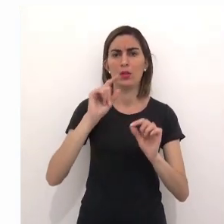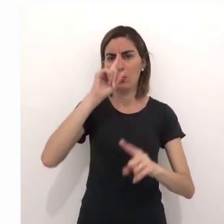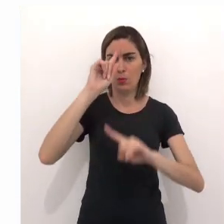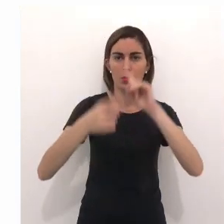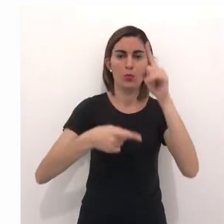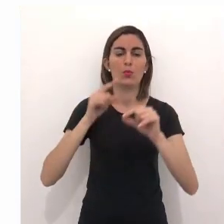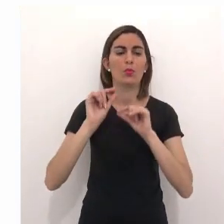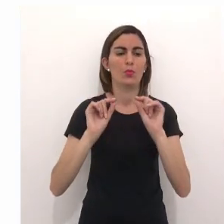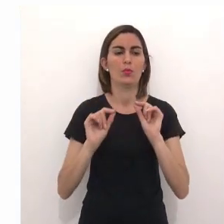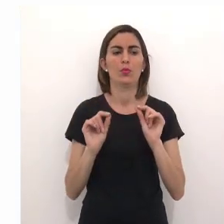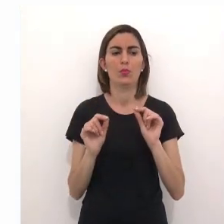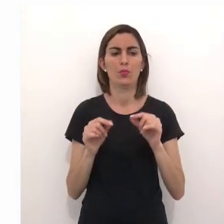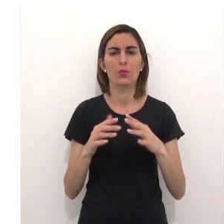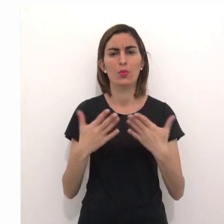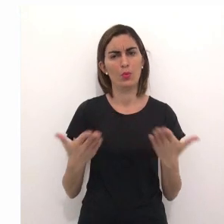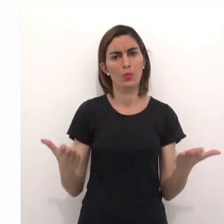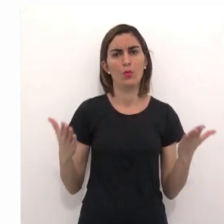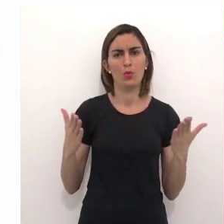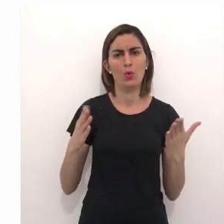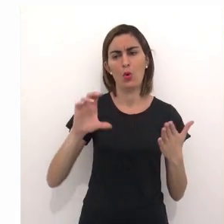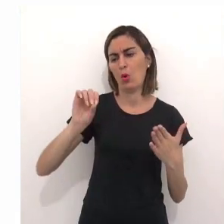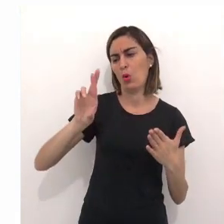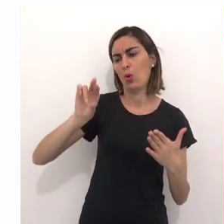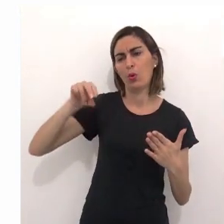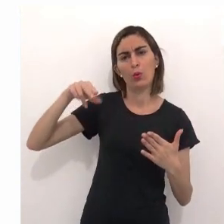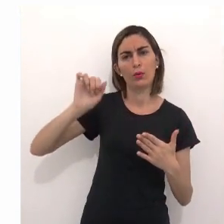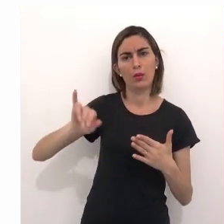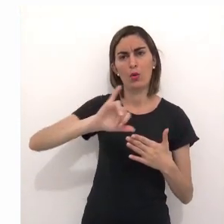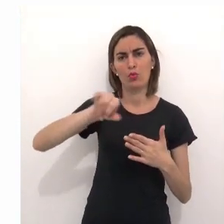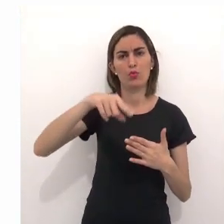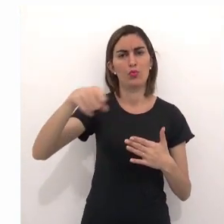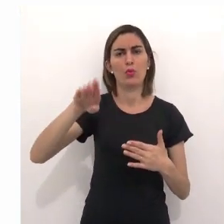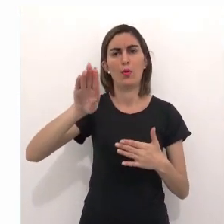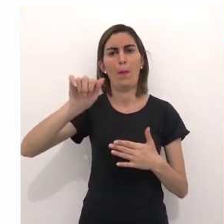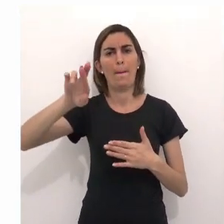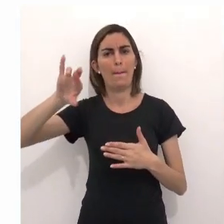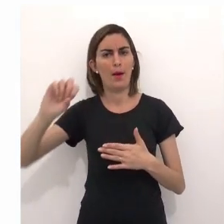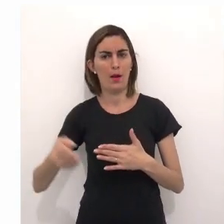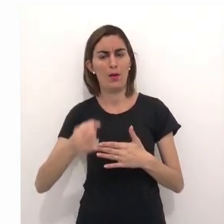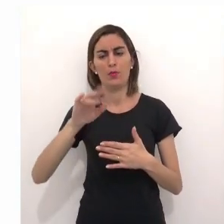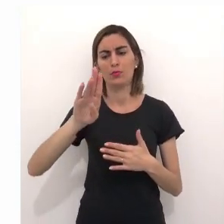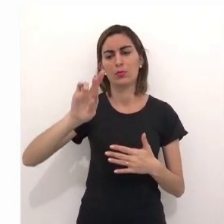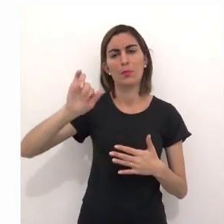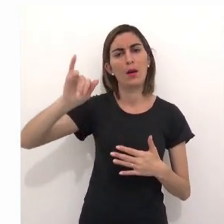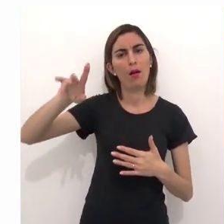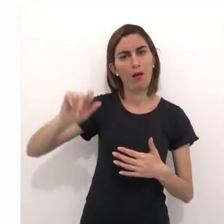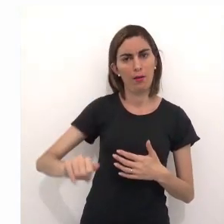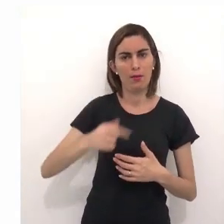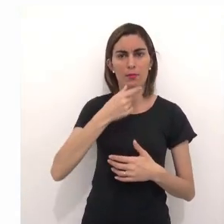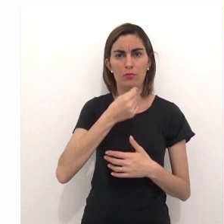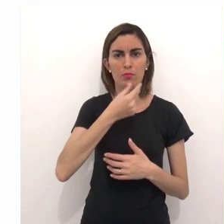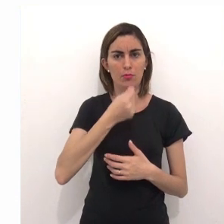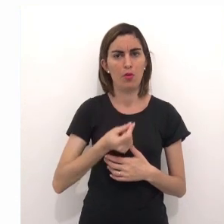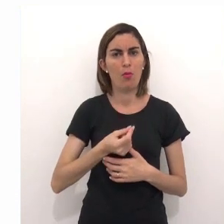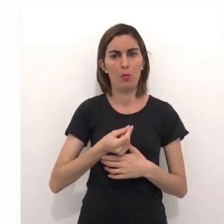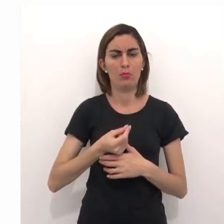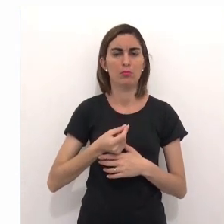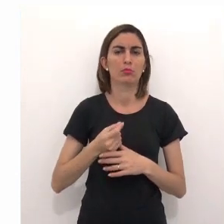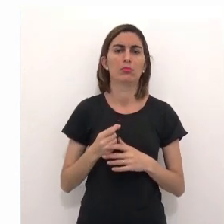ordenação do coronel João de Barros Braga, que foi avassalador,